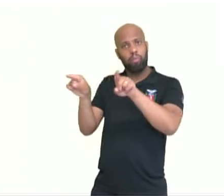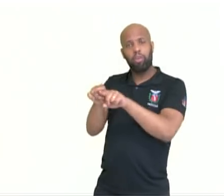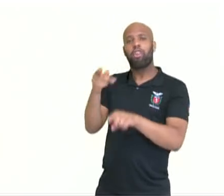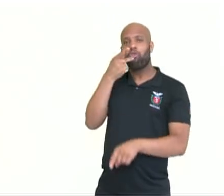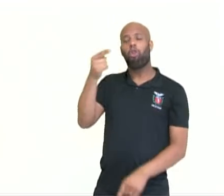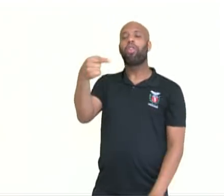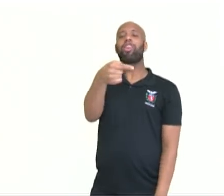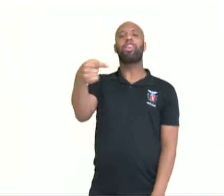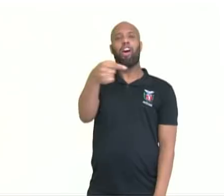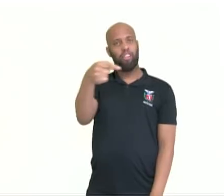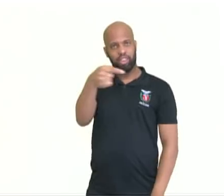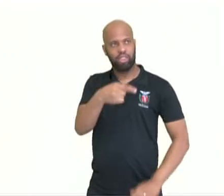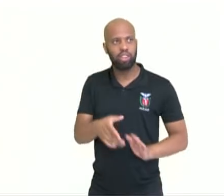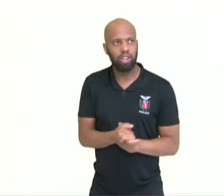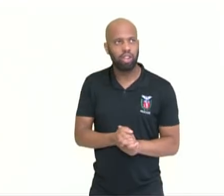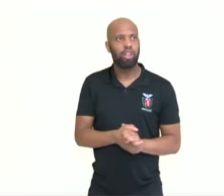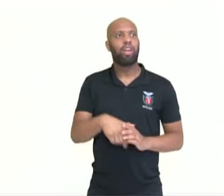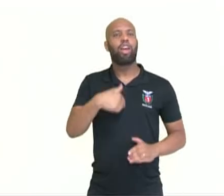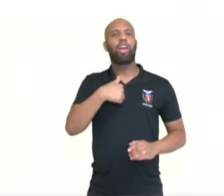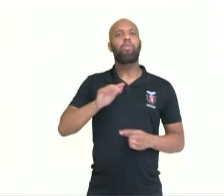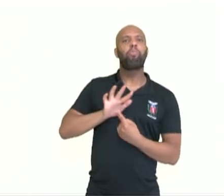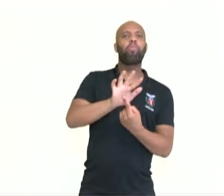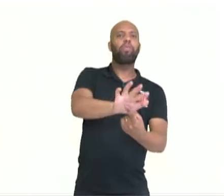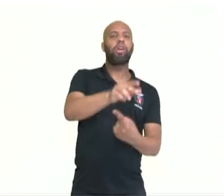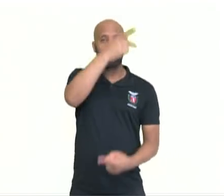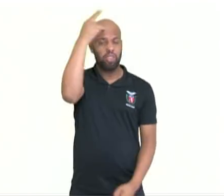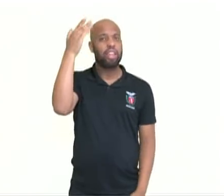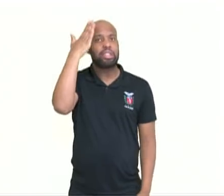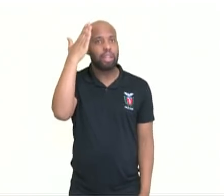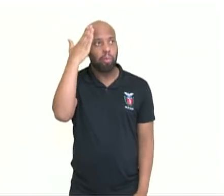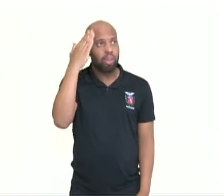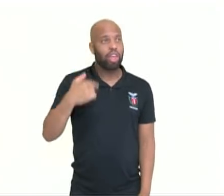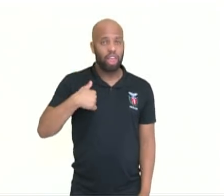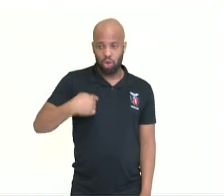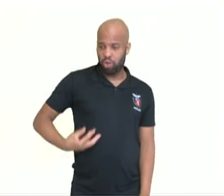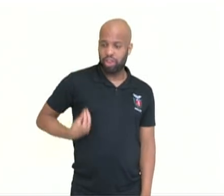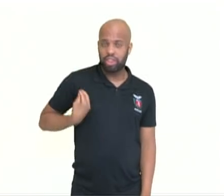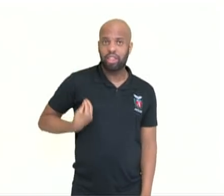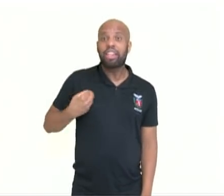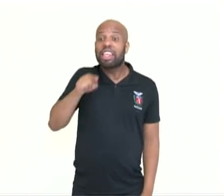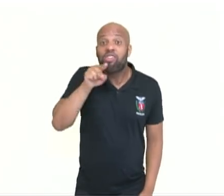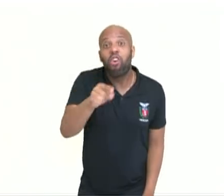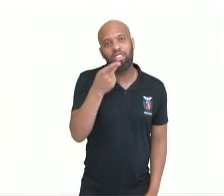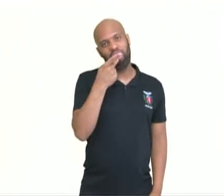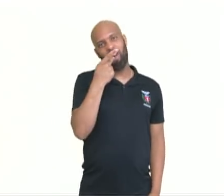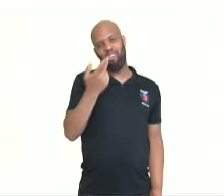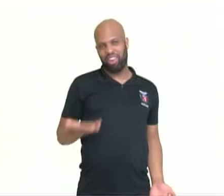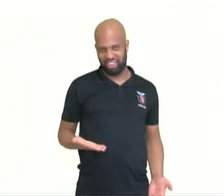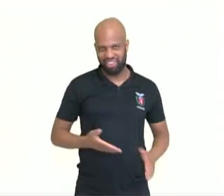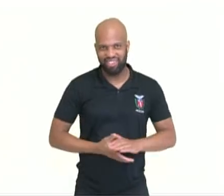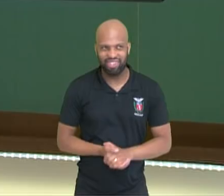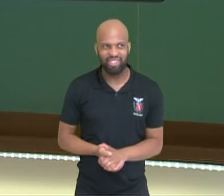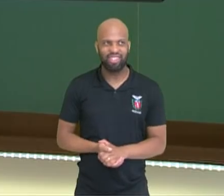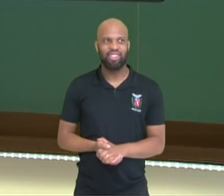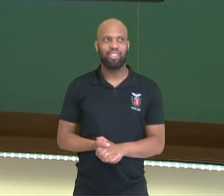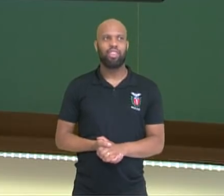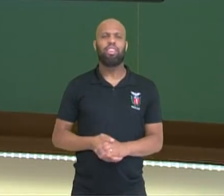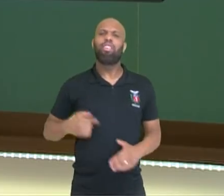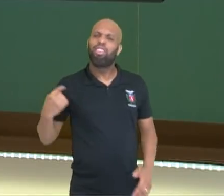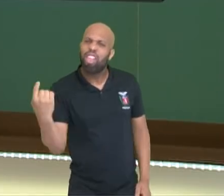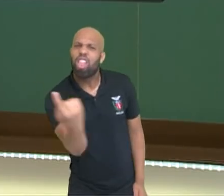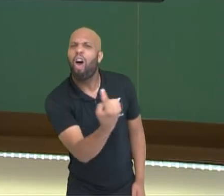o travessão. Eu logo apareci para o leitor saber que você estava falando. E